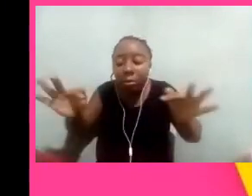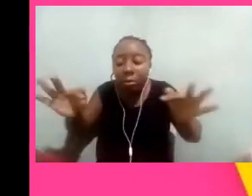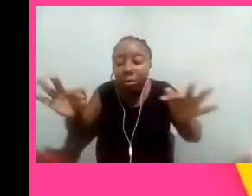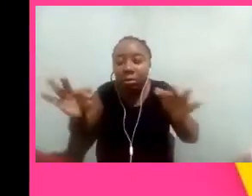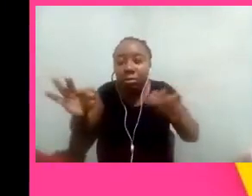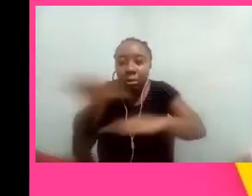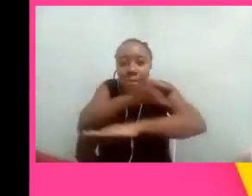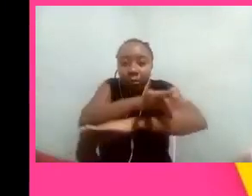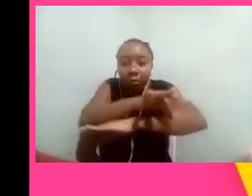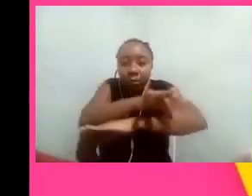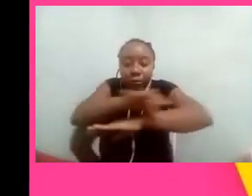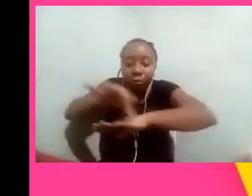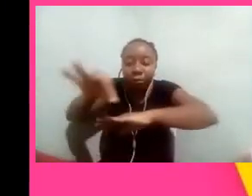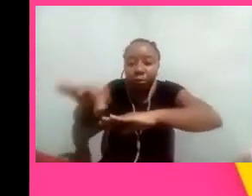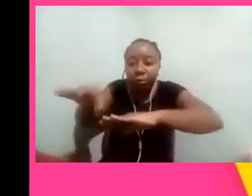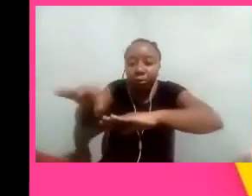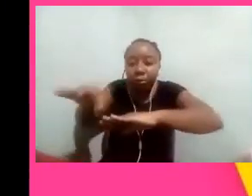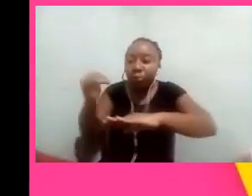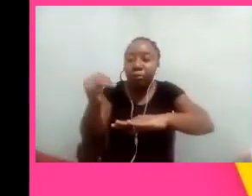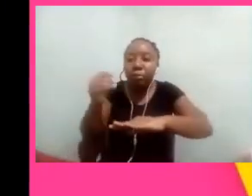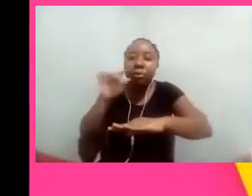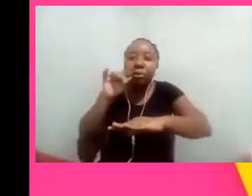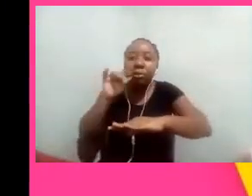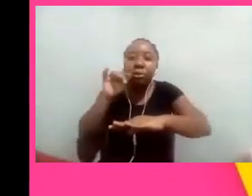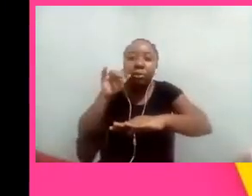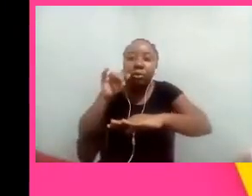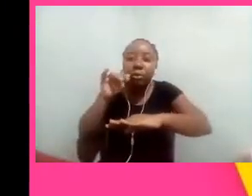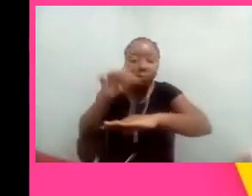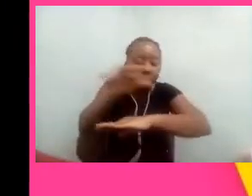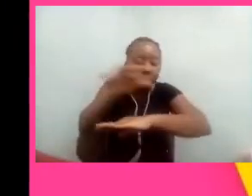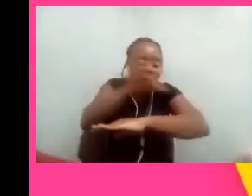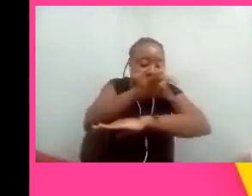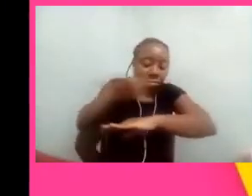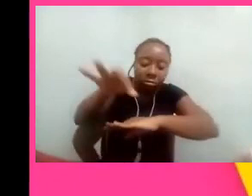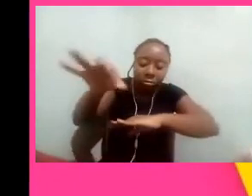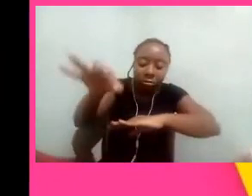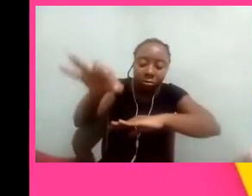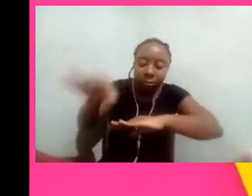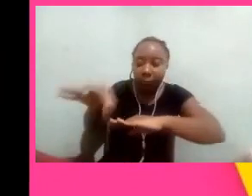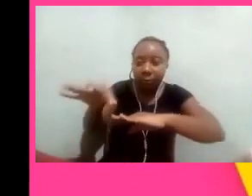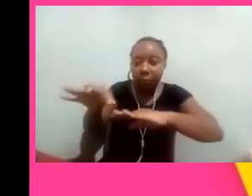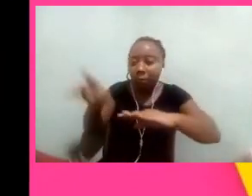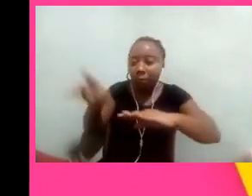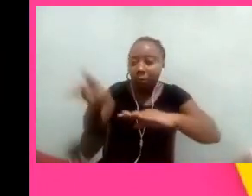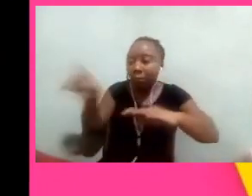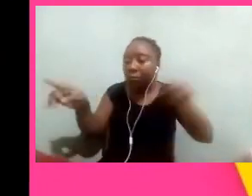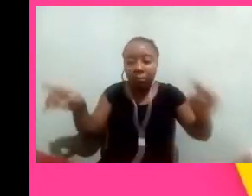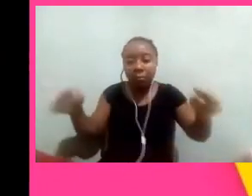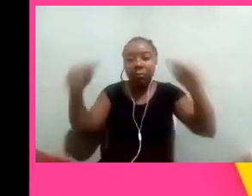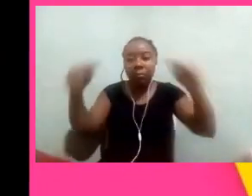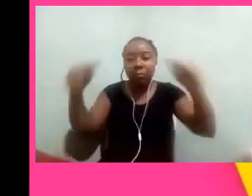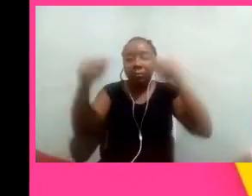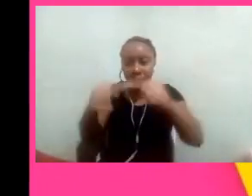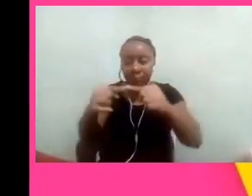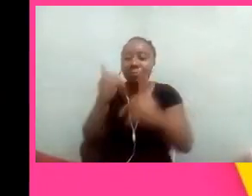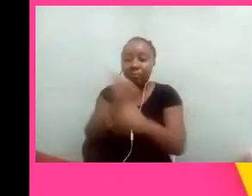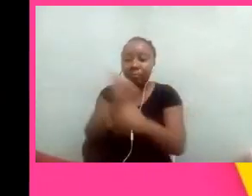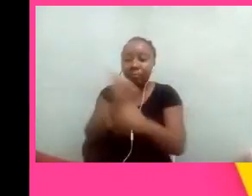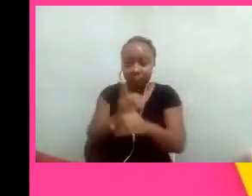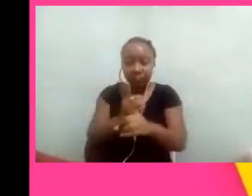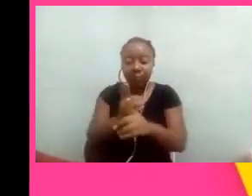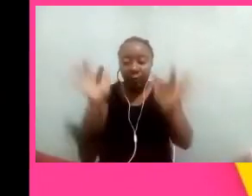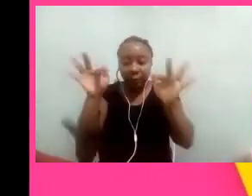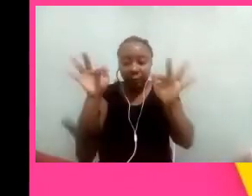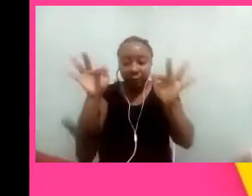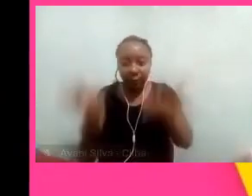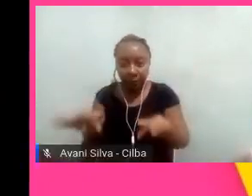lapiseira. Eu achei aqui o ponto de encontro, que é onde o objeto acaba. Essa outra camada aqui,